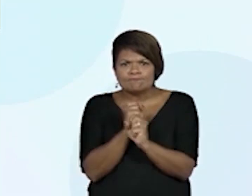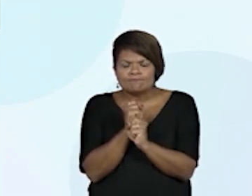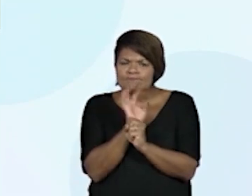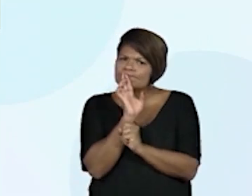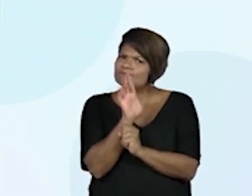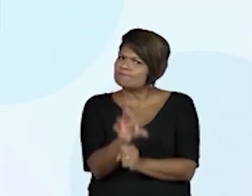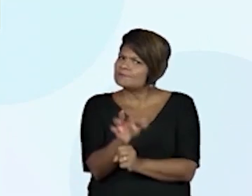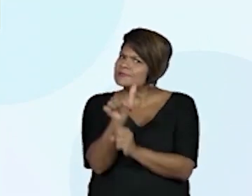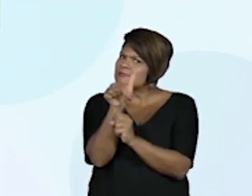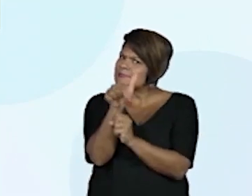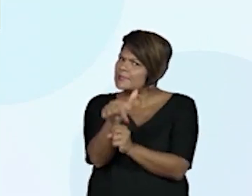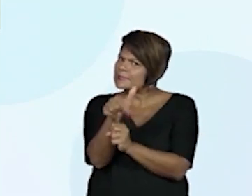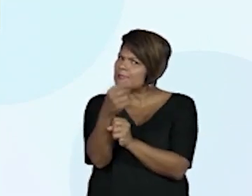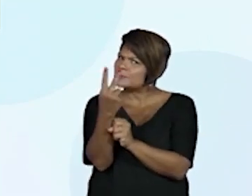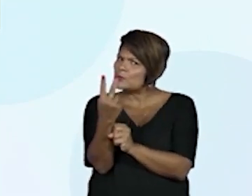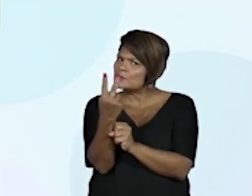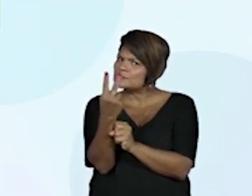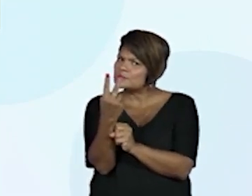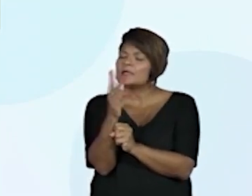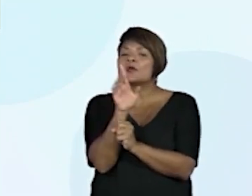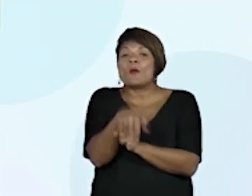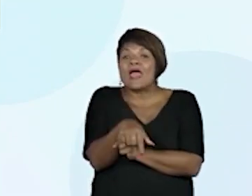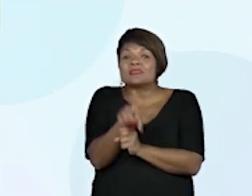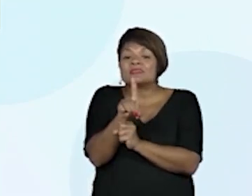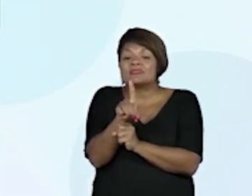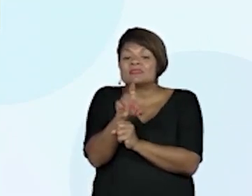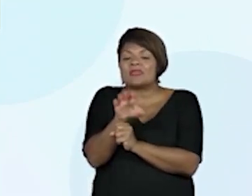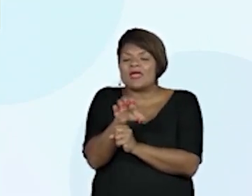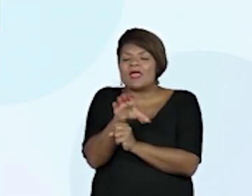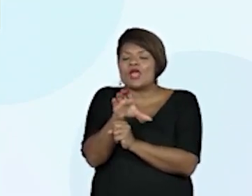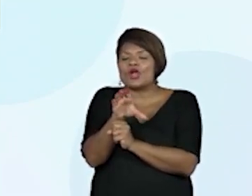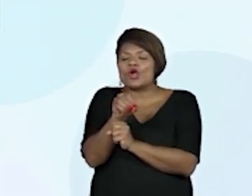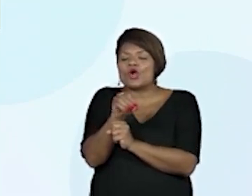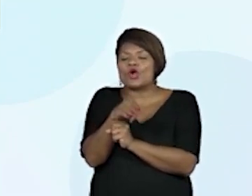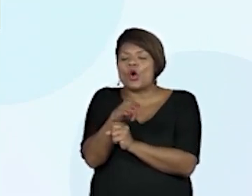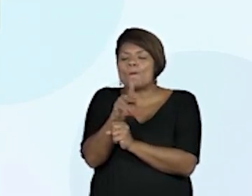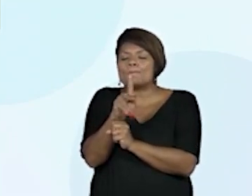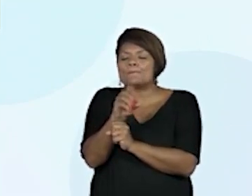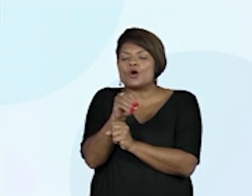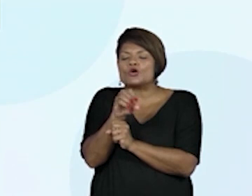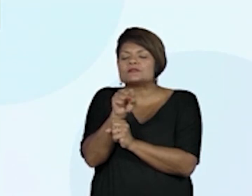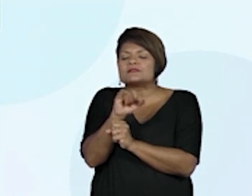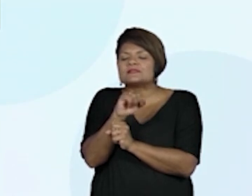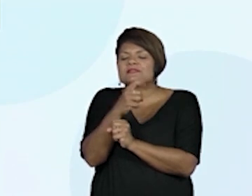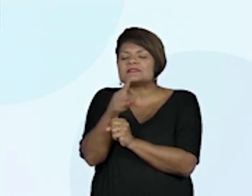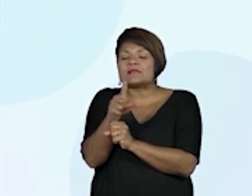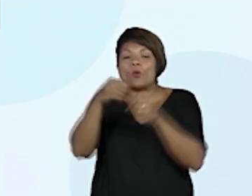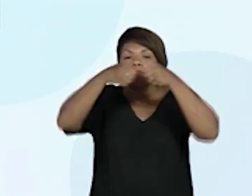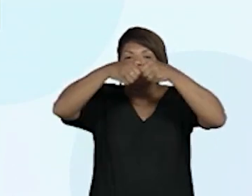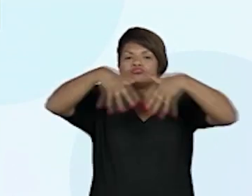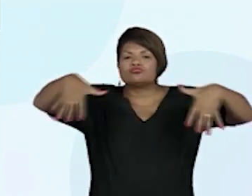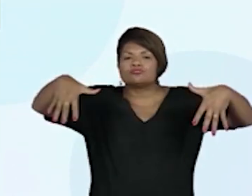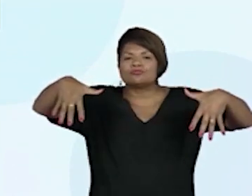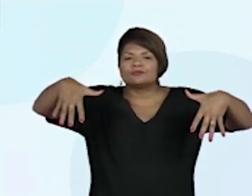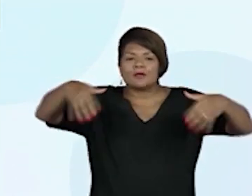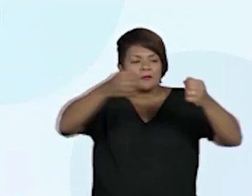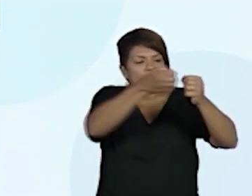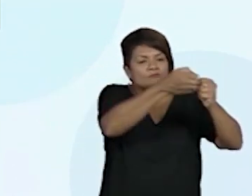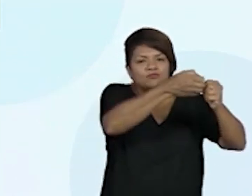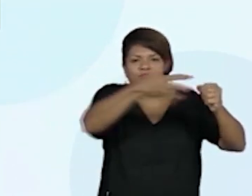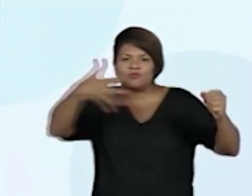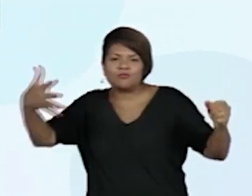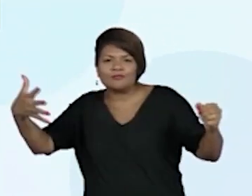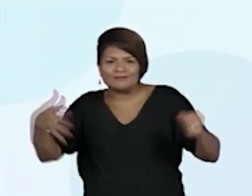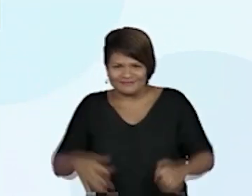72? Isso é o que chamamos de decomposição? Isso, compor e decompor números que está lá na habilidade. Legal. Isso